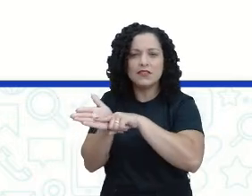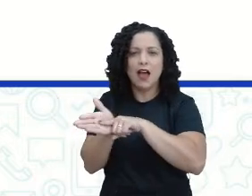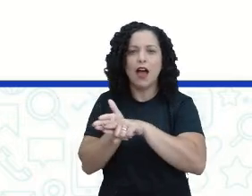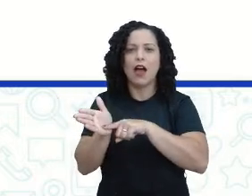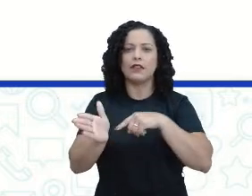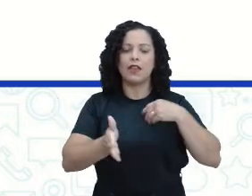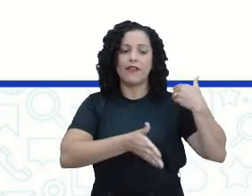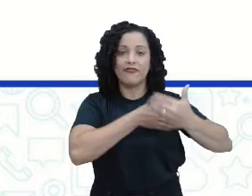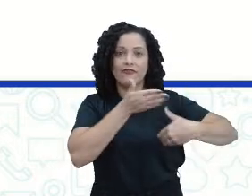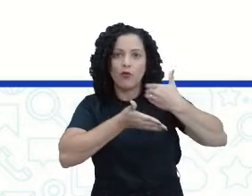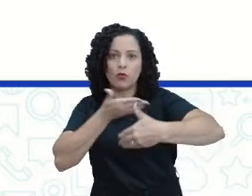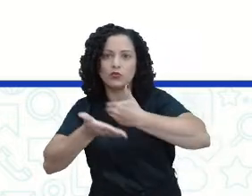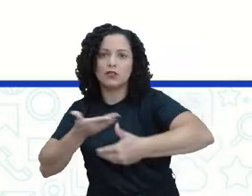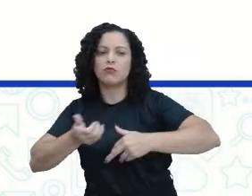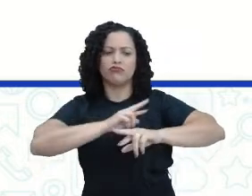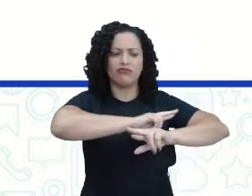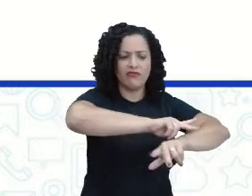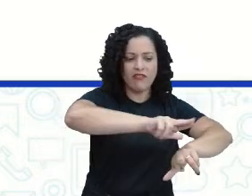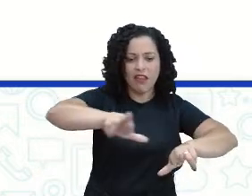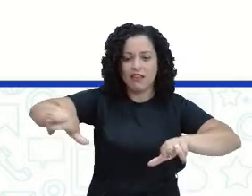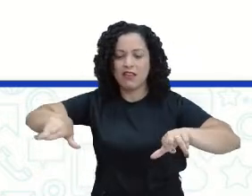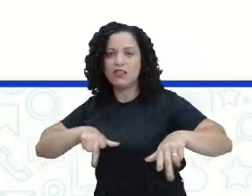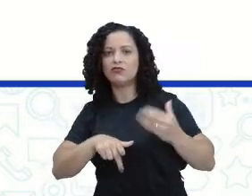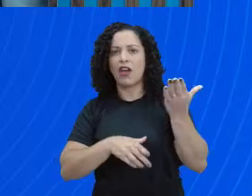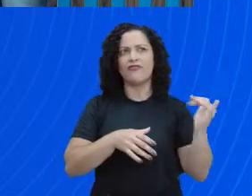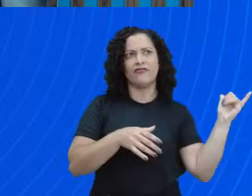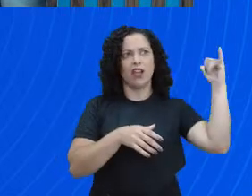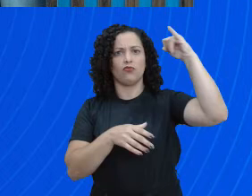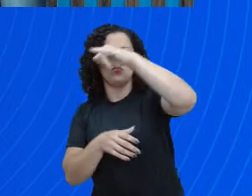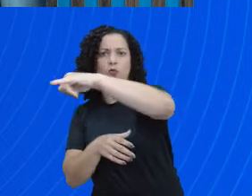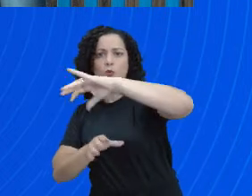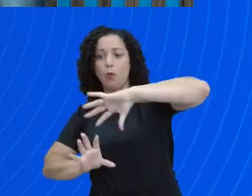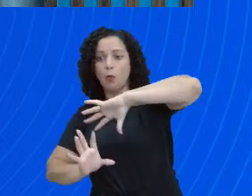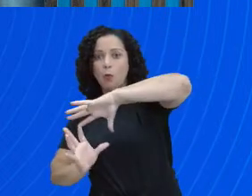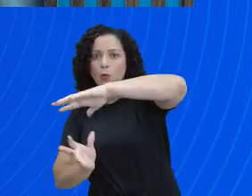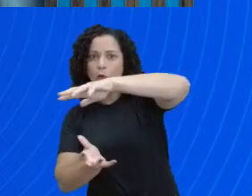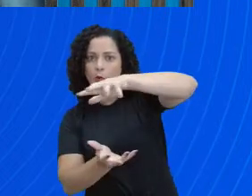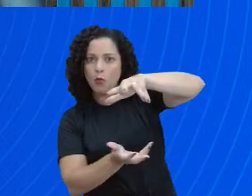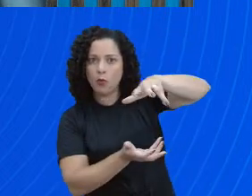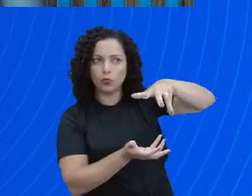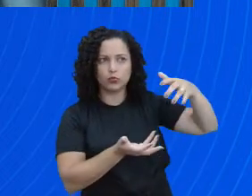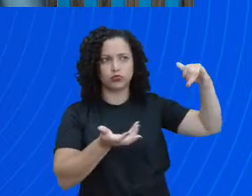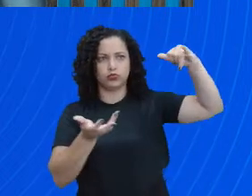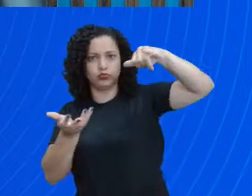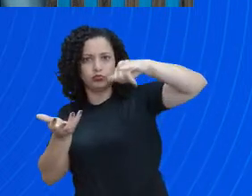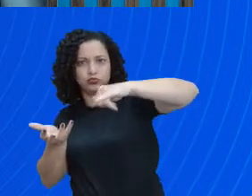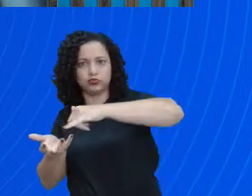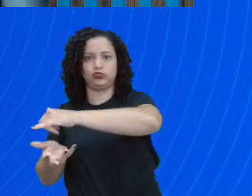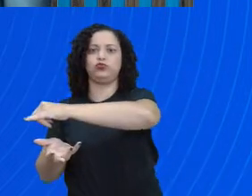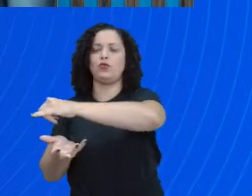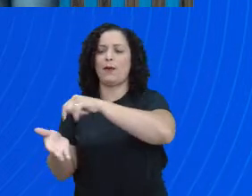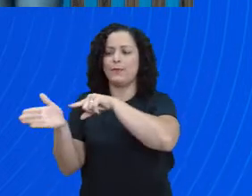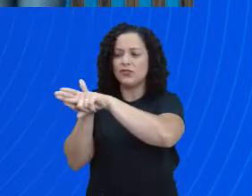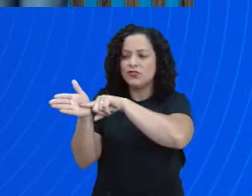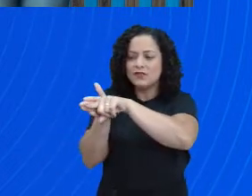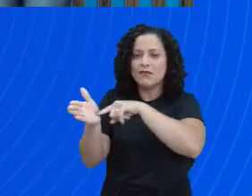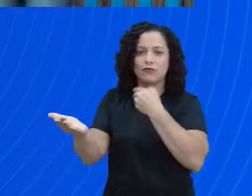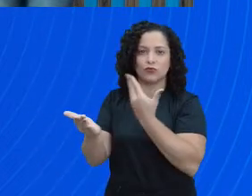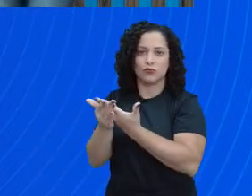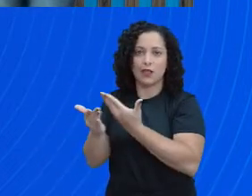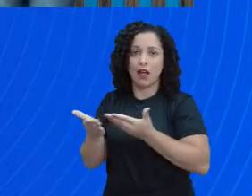naturalista viajou, né, o mundo inteiro em relação a essa observação. E aí eu gostaria de trazer